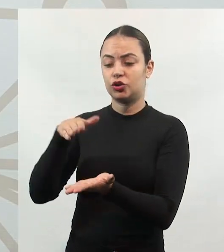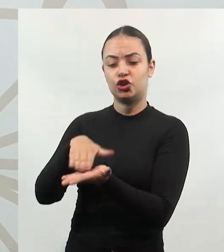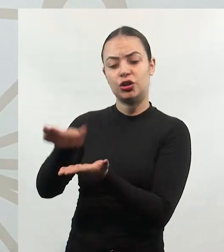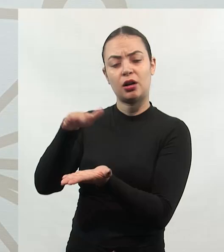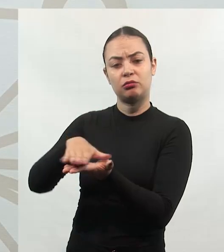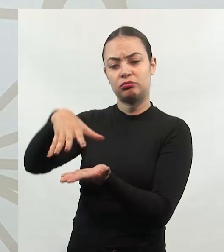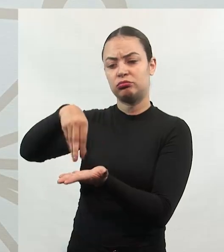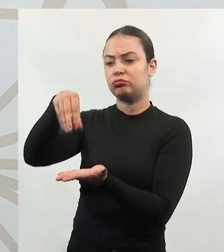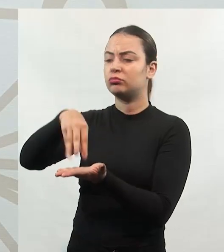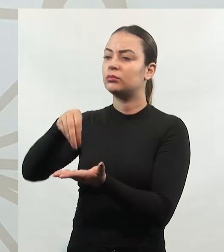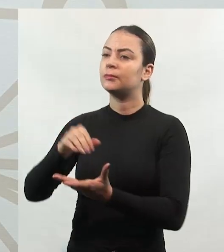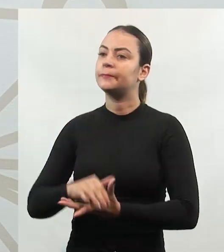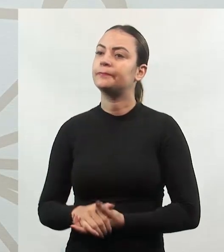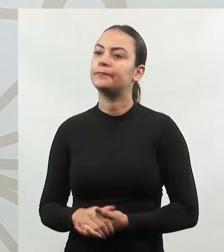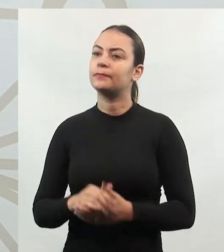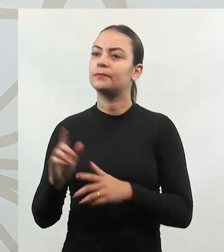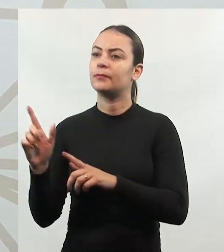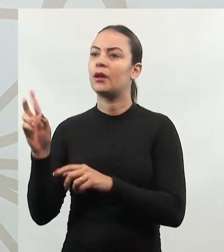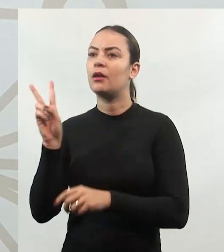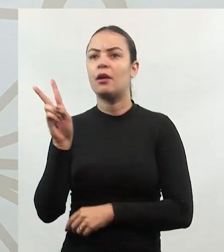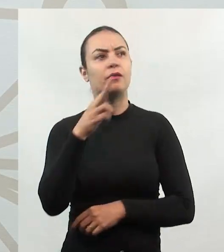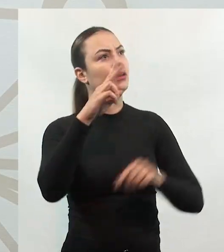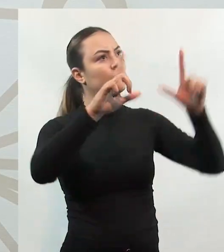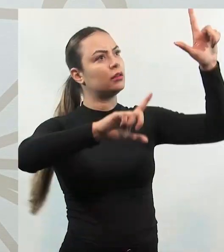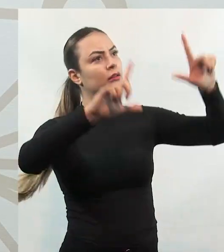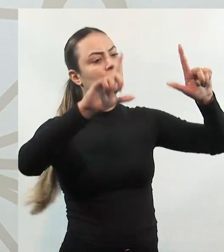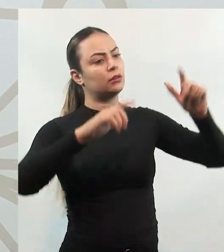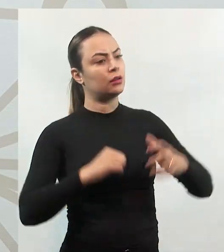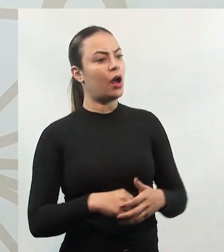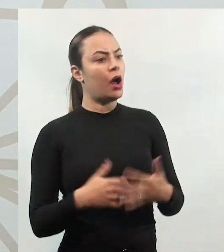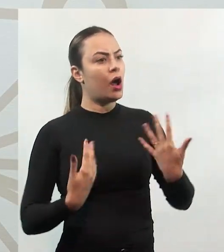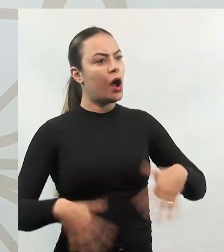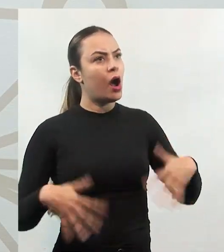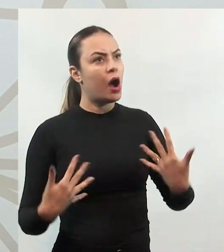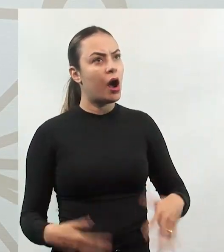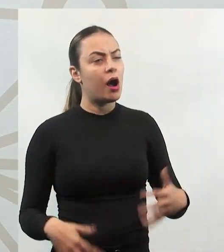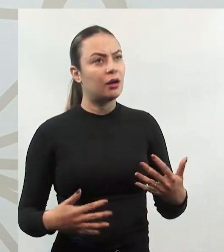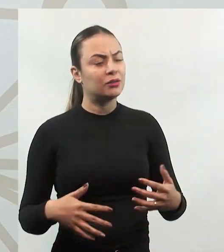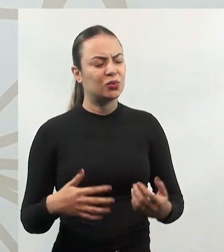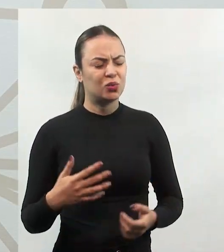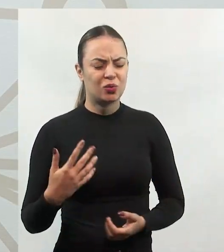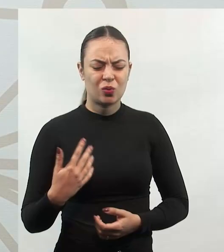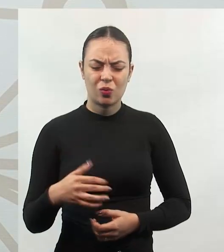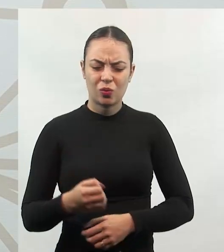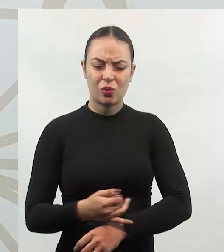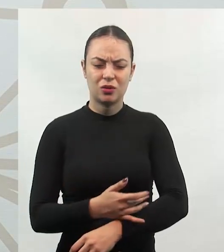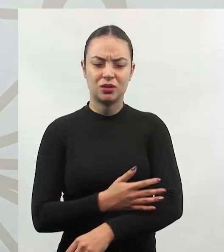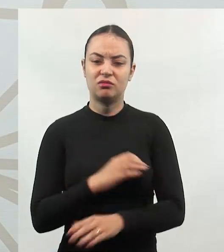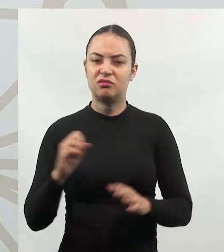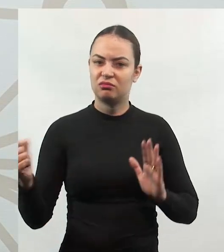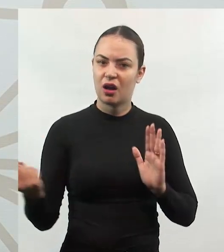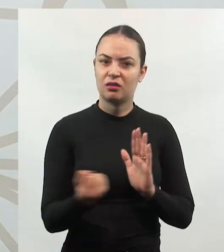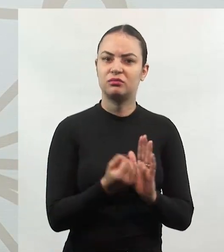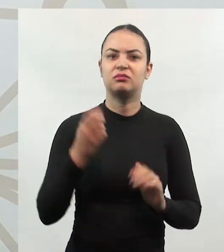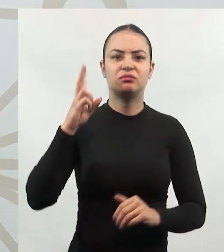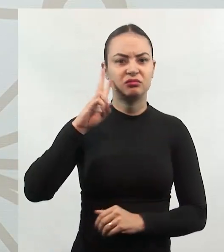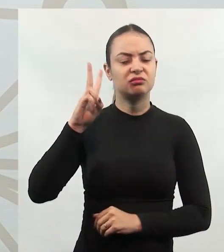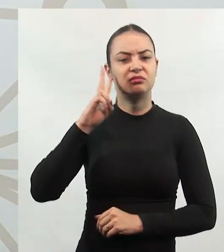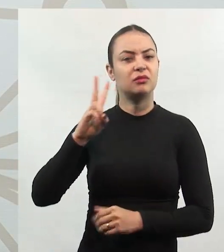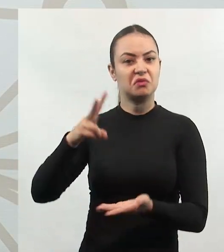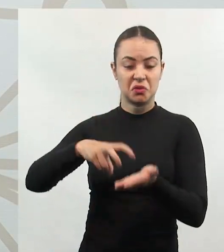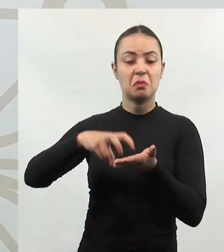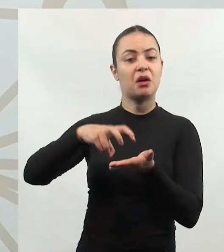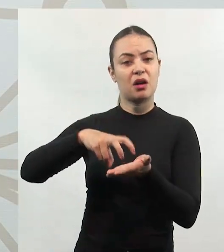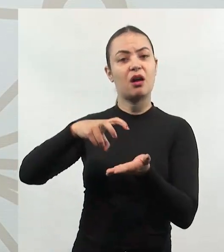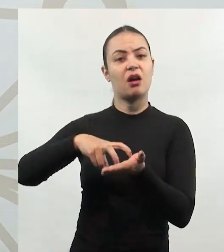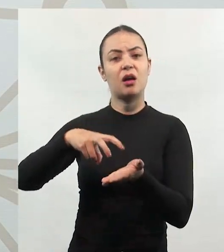momento, foi de manhã, inclusive, eu tinha ido fazer um trabalho, eu não estudava de manhã, eu estudava à tarde, e foi bem no momento do ataque às Torres